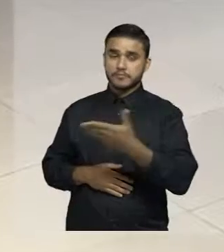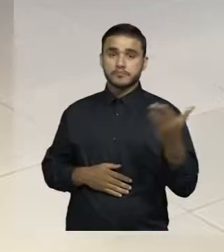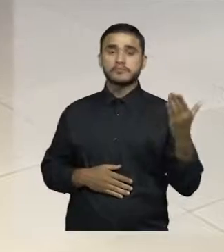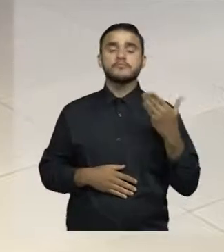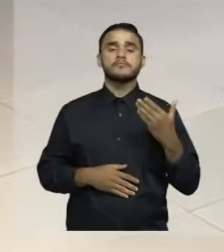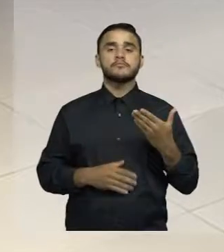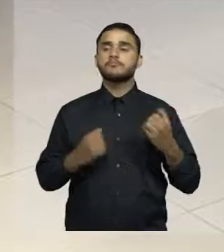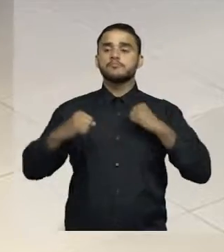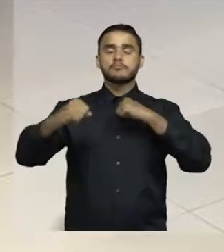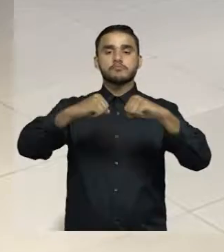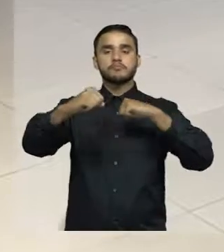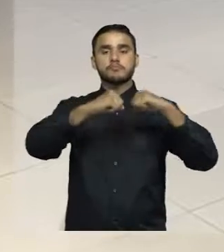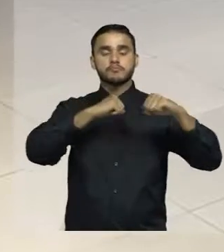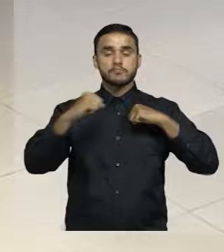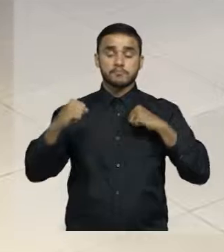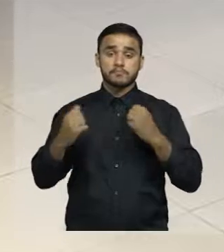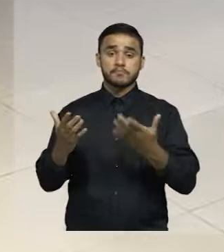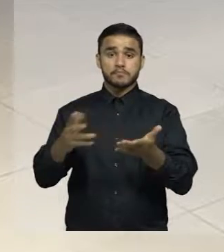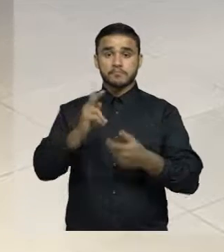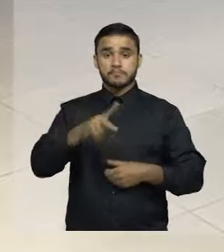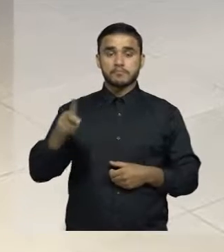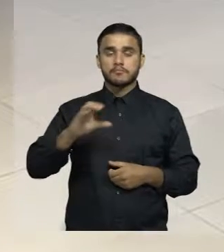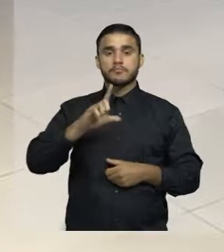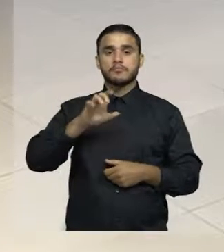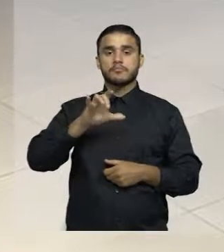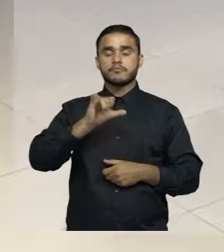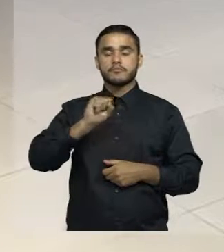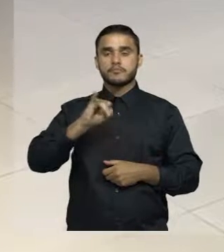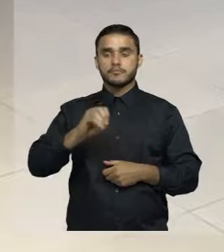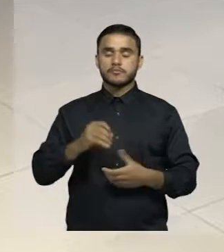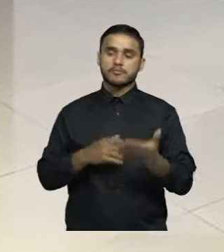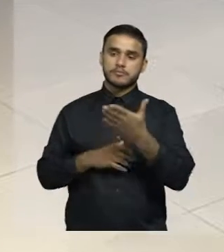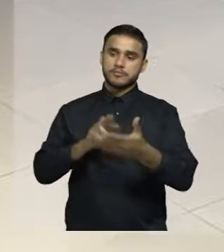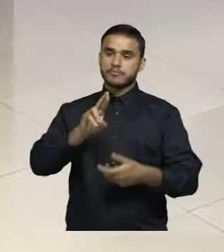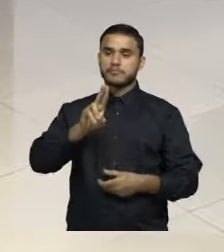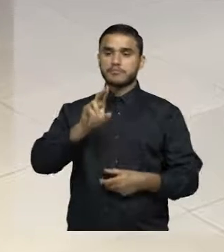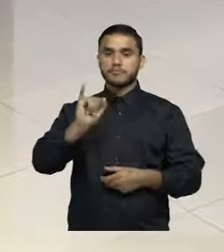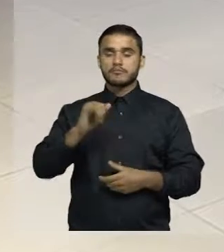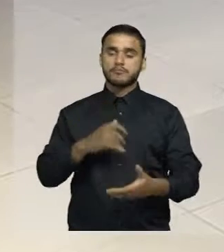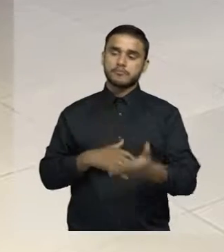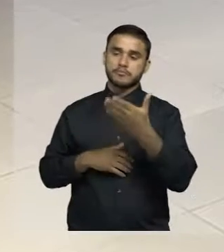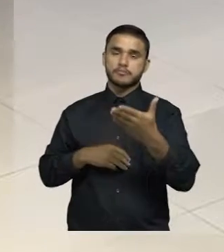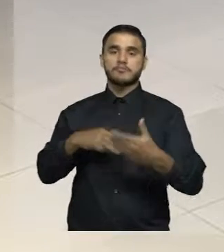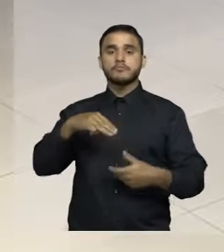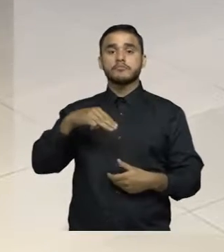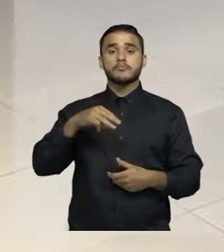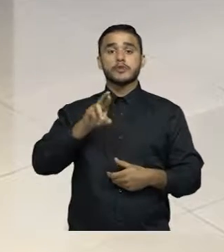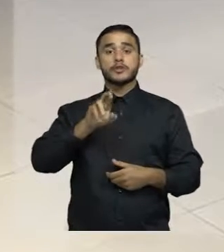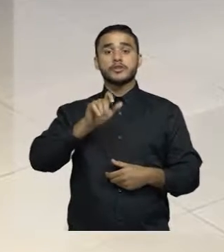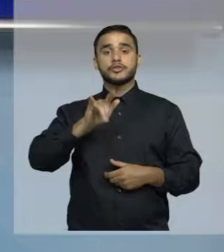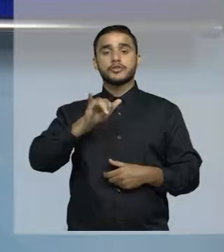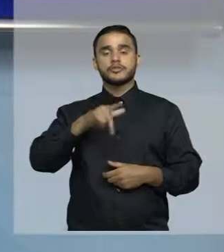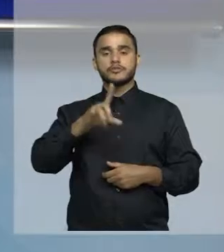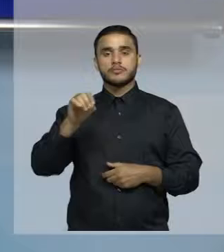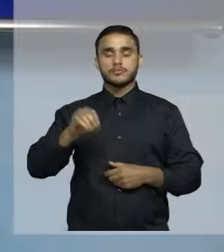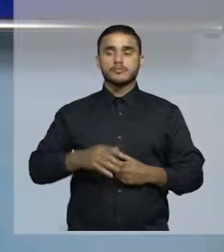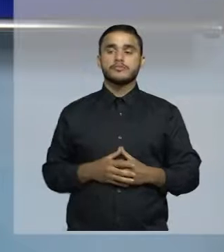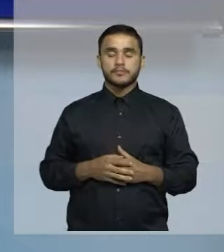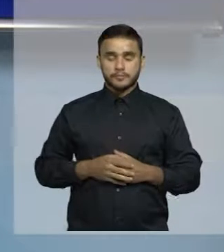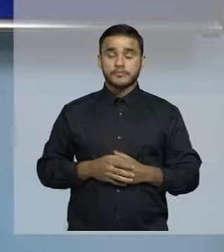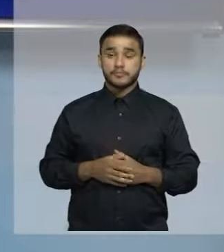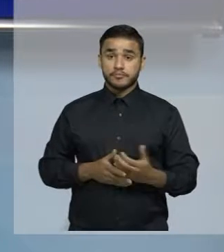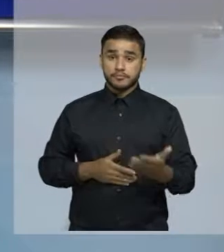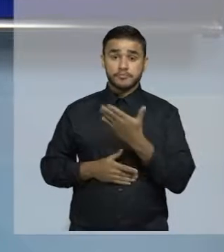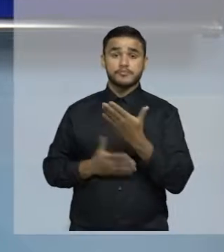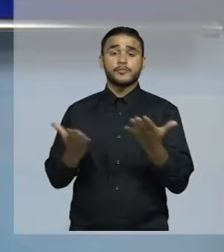dos nossos debatedores, convidados, os professores Clésio Arruda, Rui Martinho Rodrigues e Reginaldo Vasconcelos. Estamos discutindo